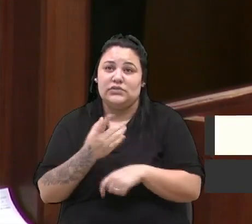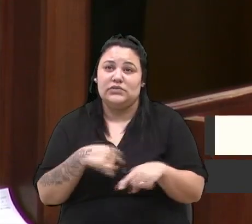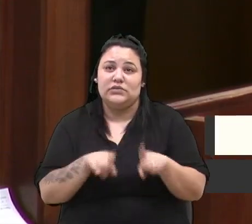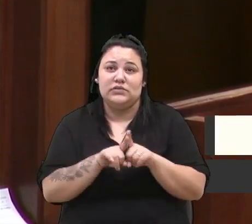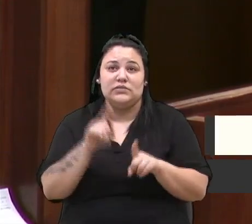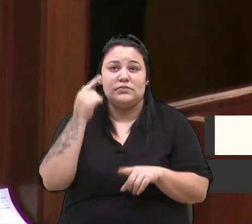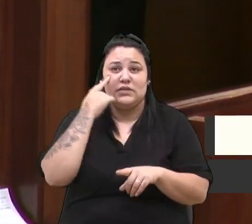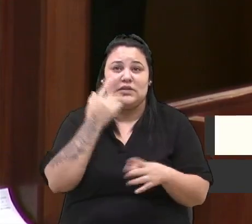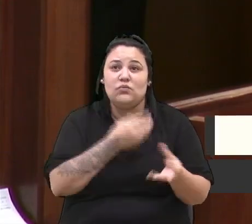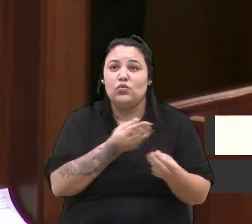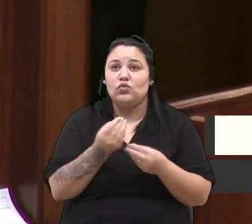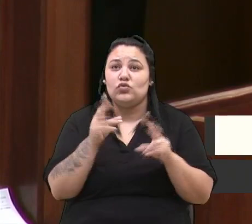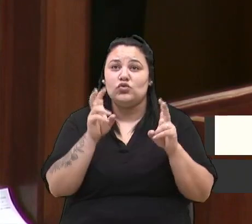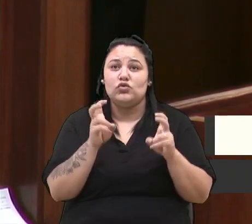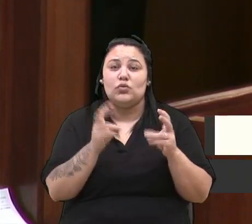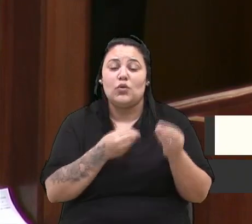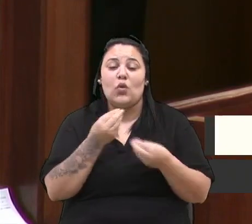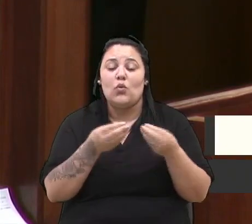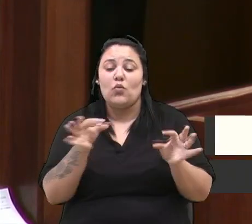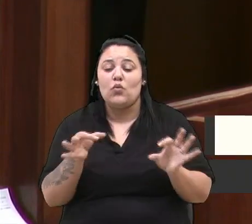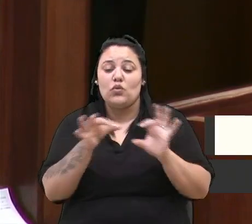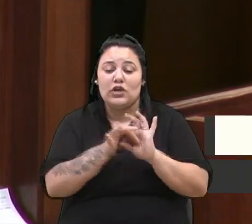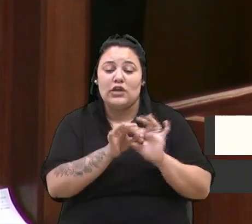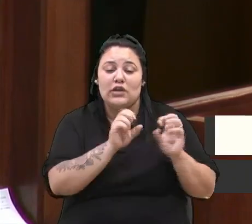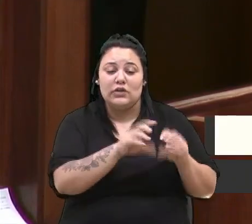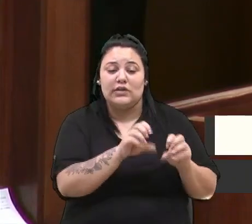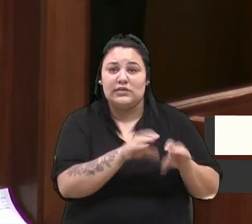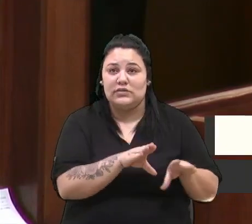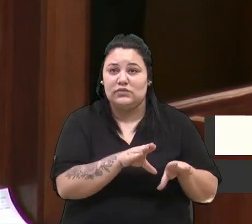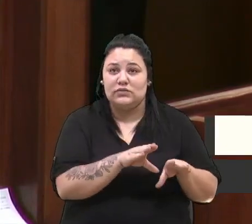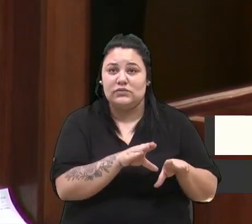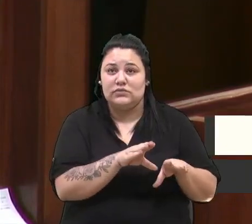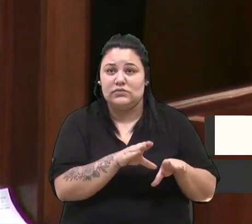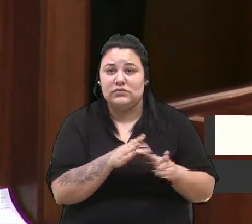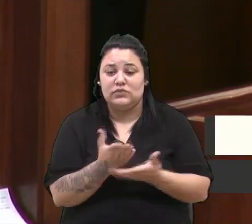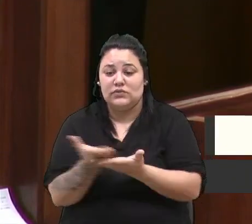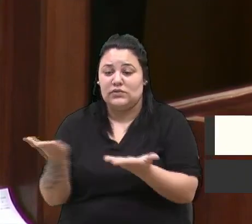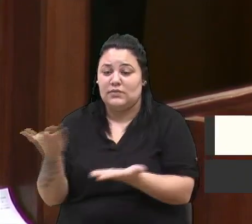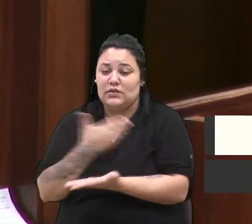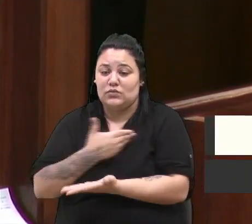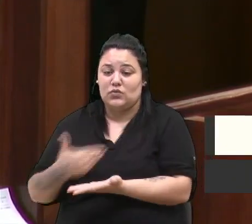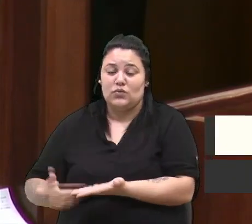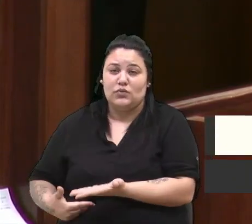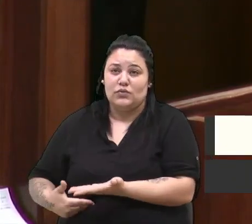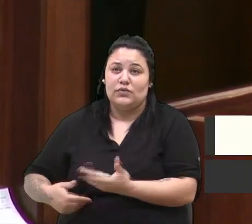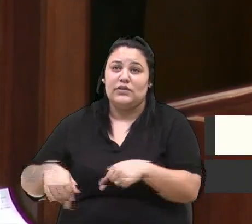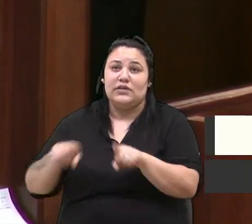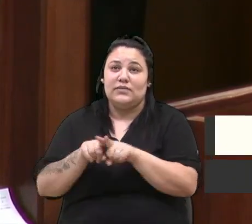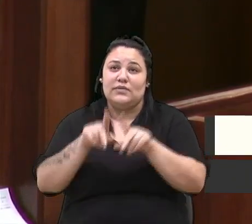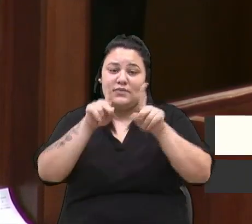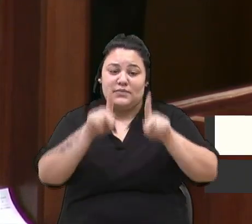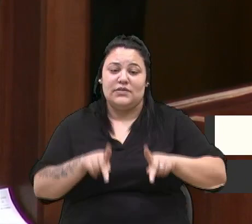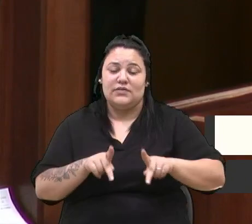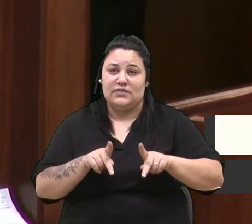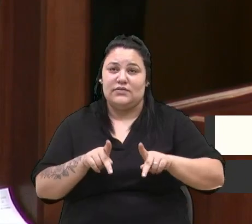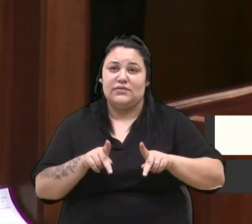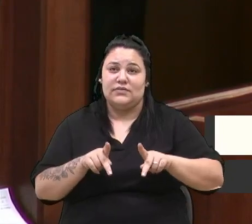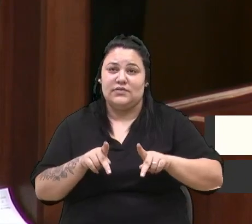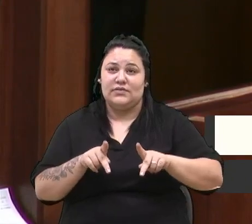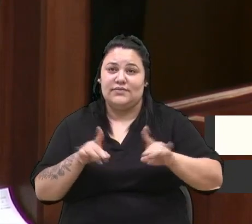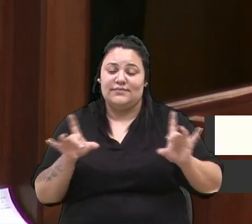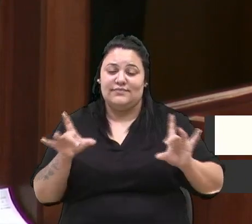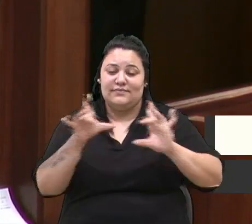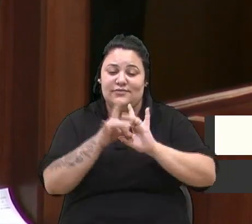pensei muito sobre como unir a educação, o espaço público e pessoas de todas as